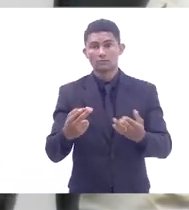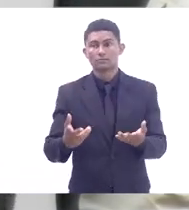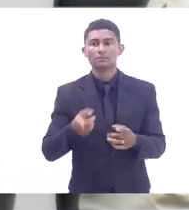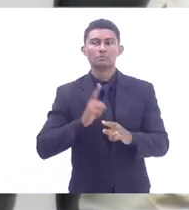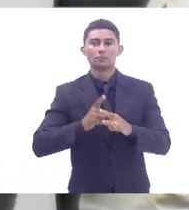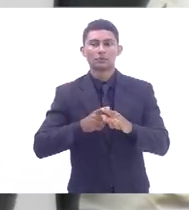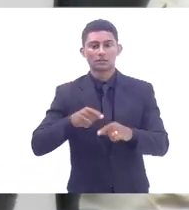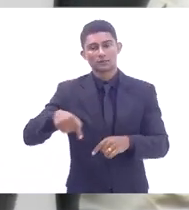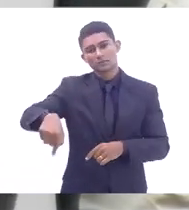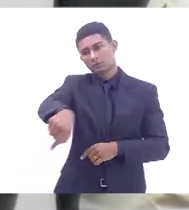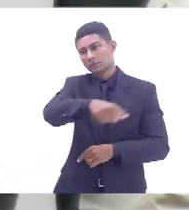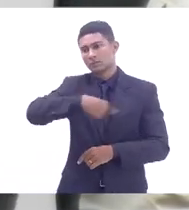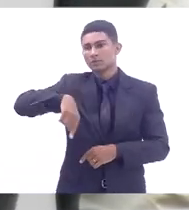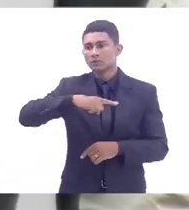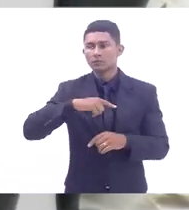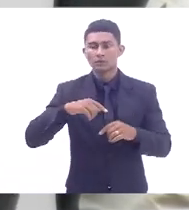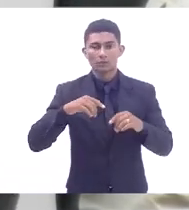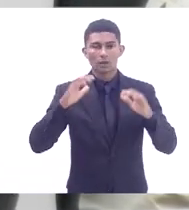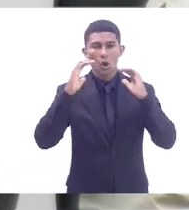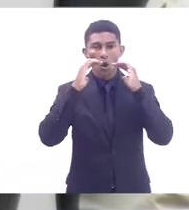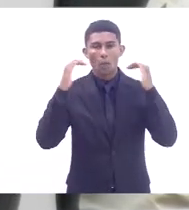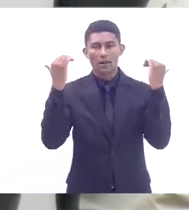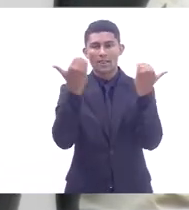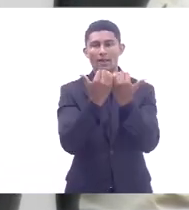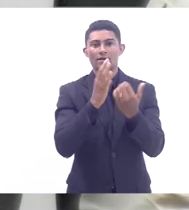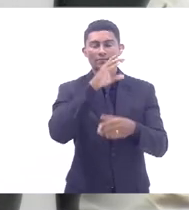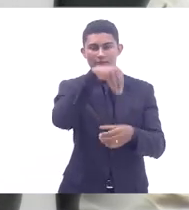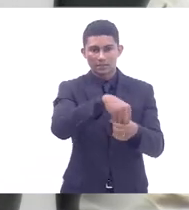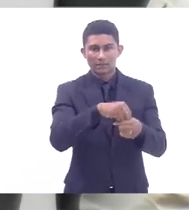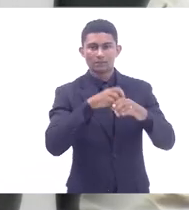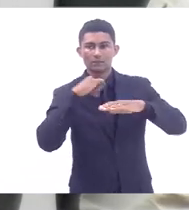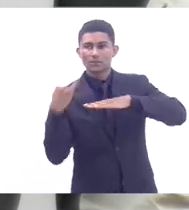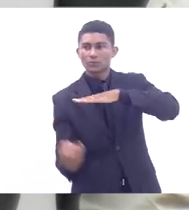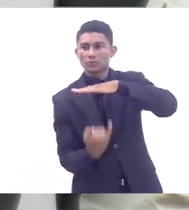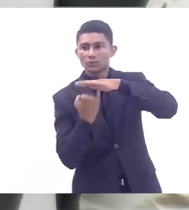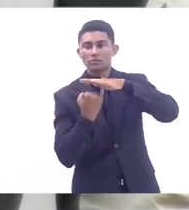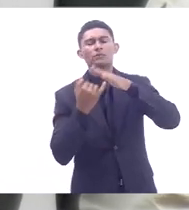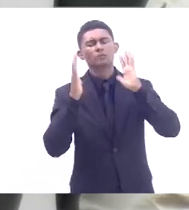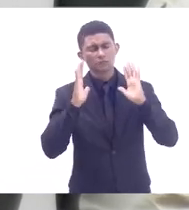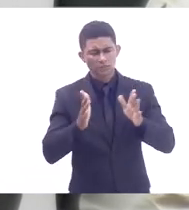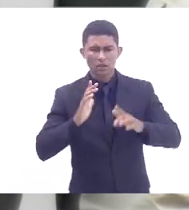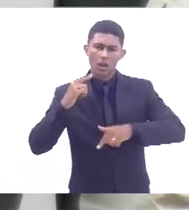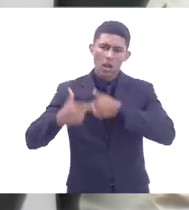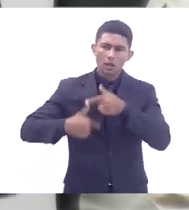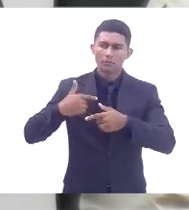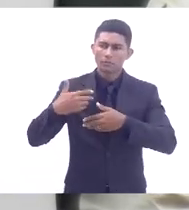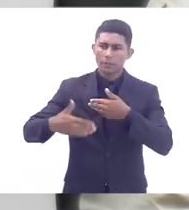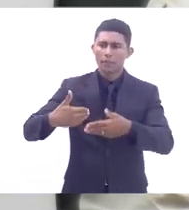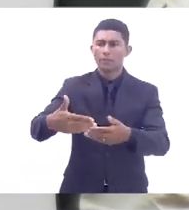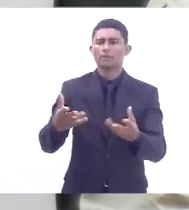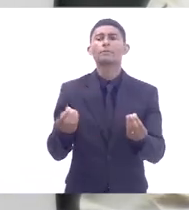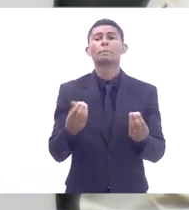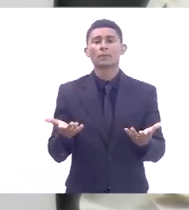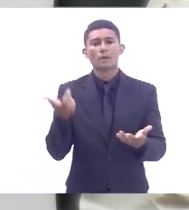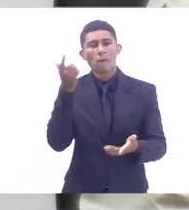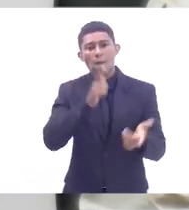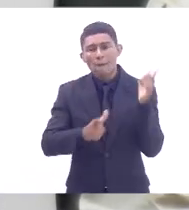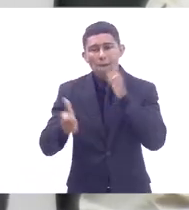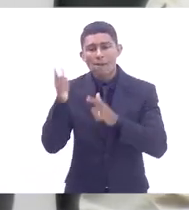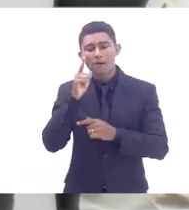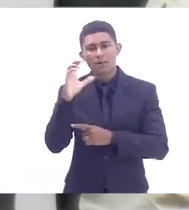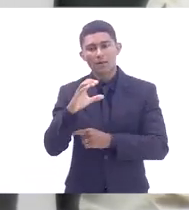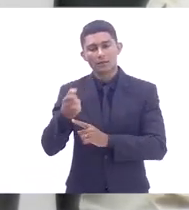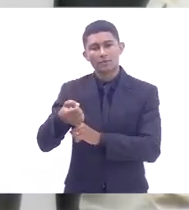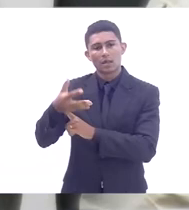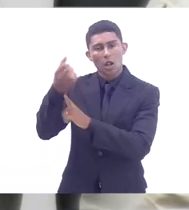que anunciar comissão que a nossa comunidade interna que a nossa instituição vai fazendo para poder trabalhar no desenvolvimento da Ciência